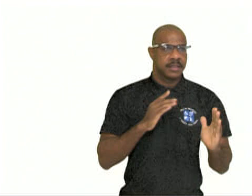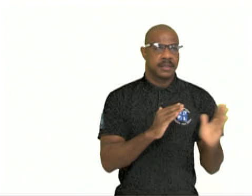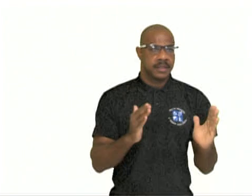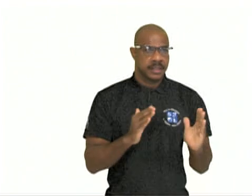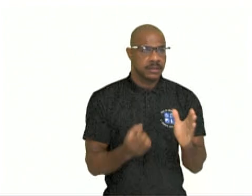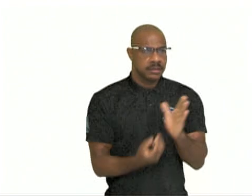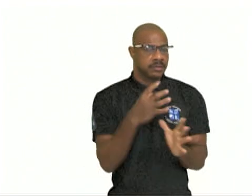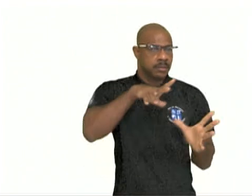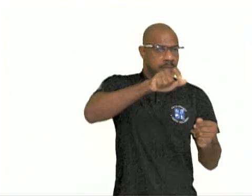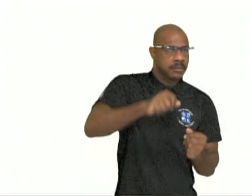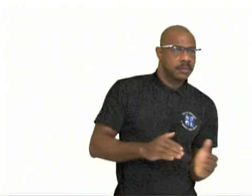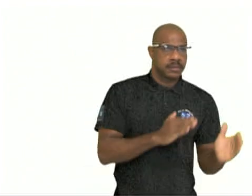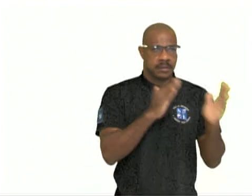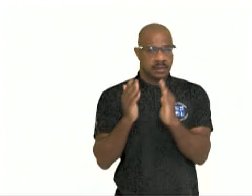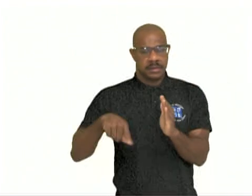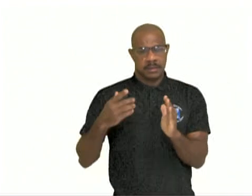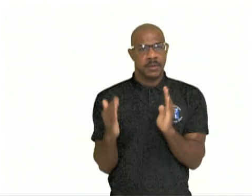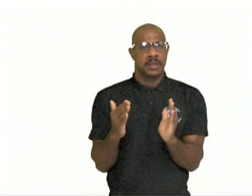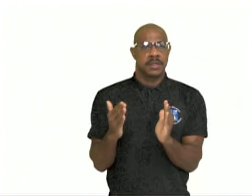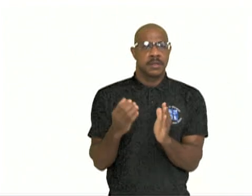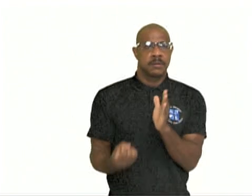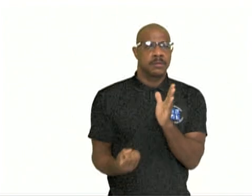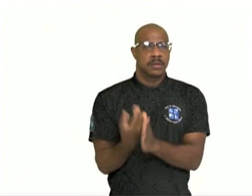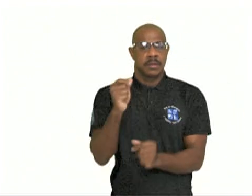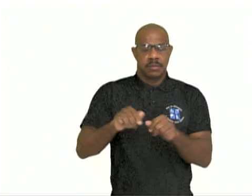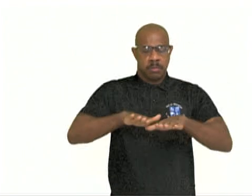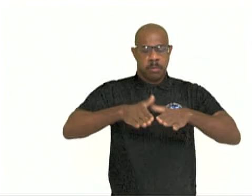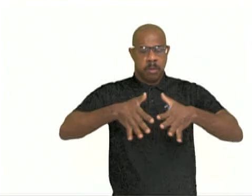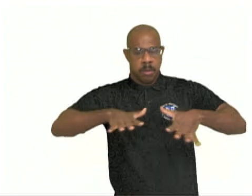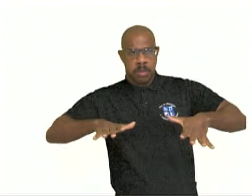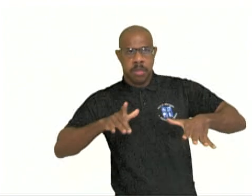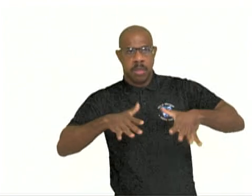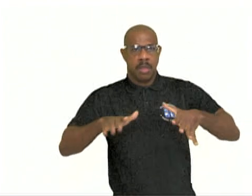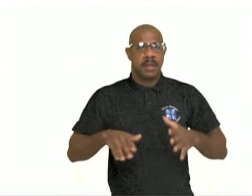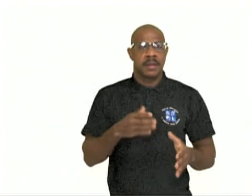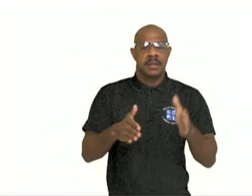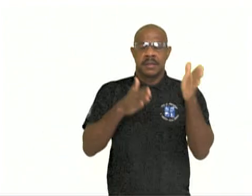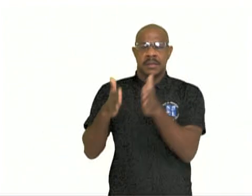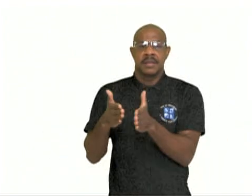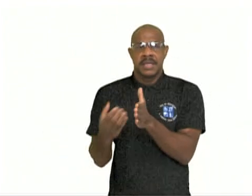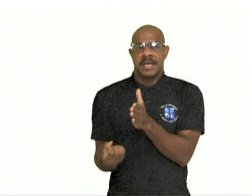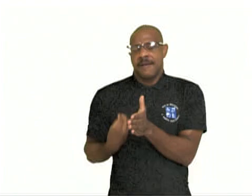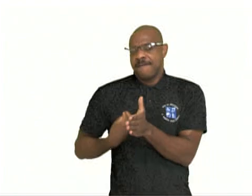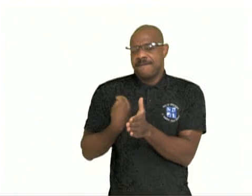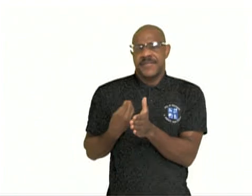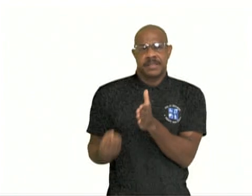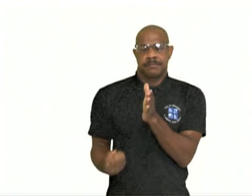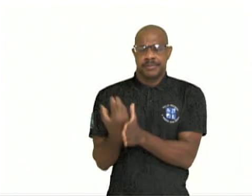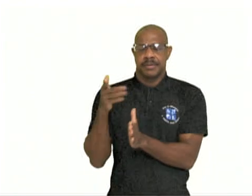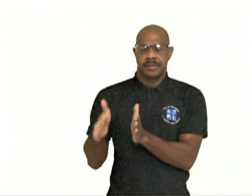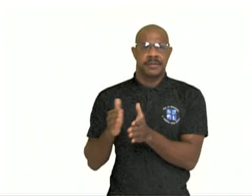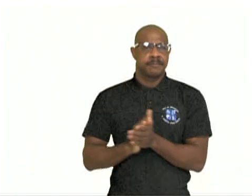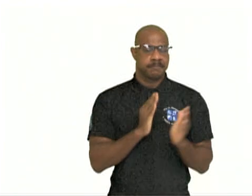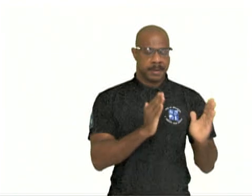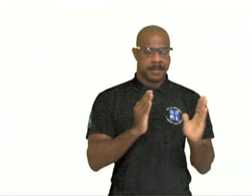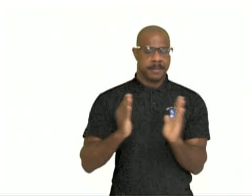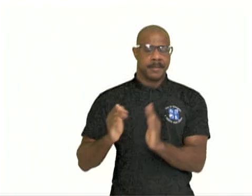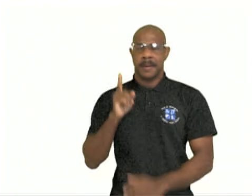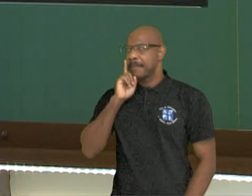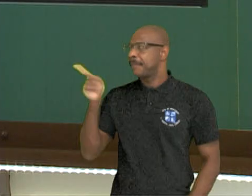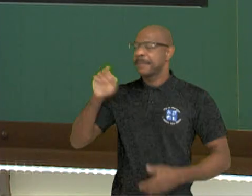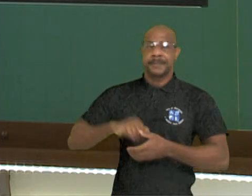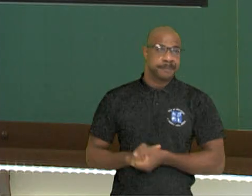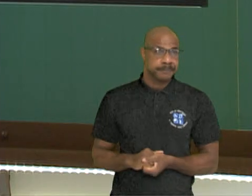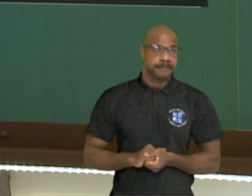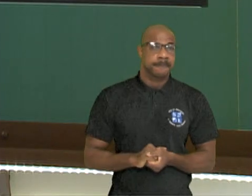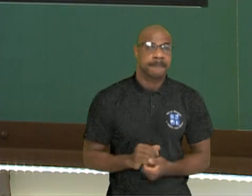do planeta, depois o surgimento dos oceanos e as primeiras formas de vida. Olha só que interessante. Aí nós